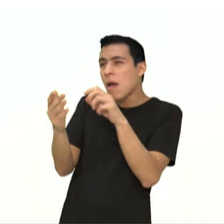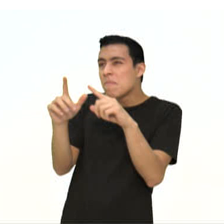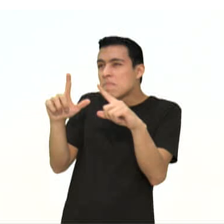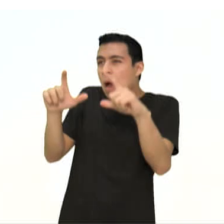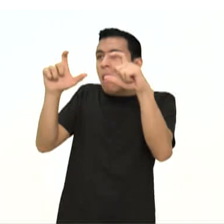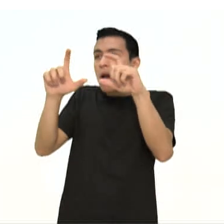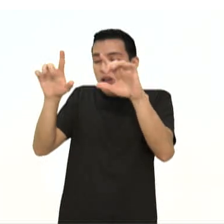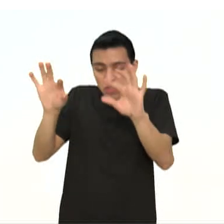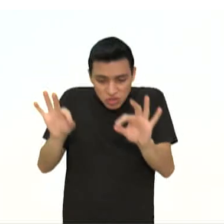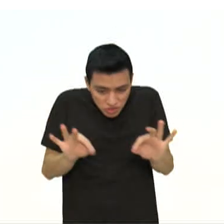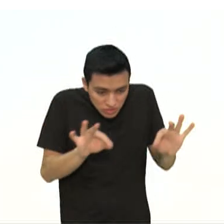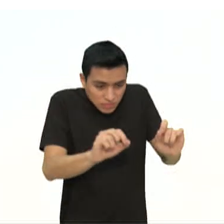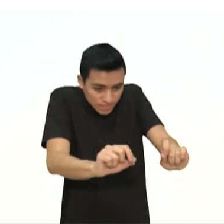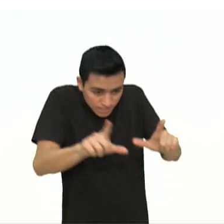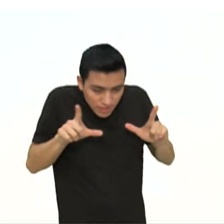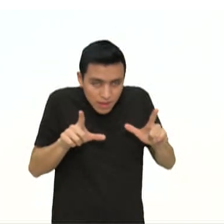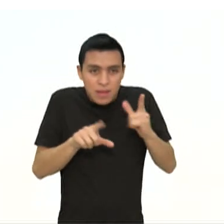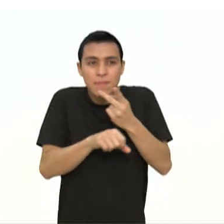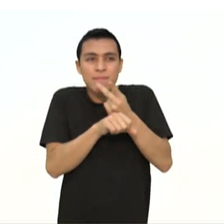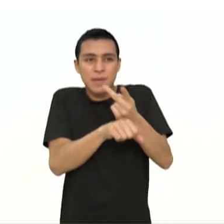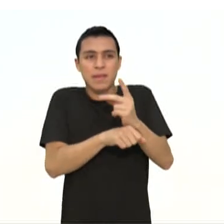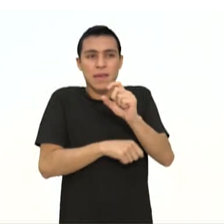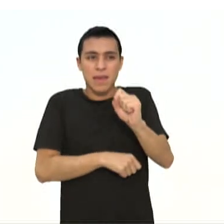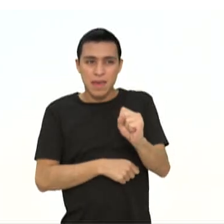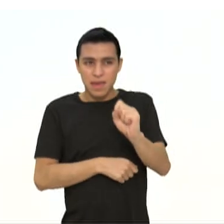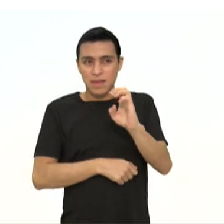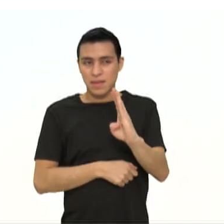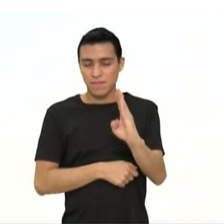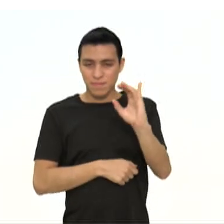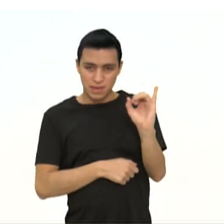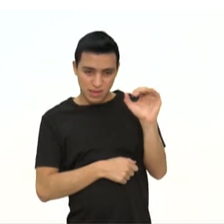está disponível? É só procurar SBIM.